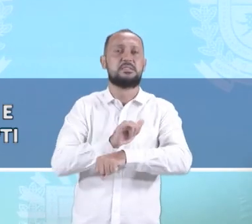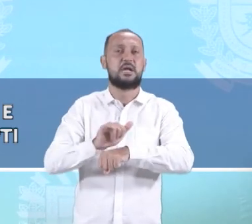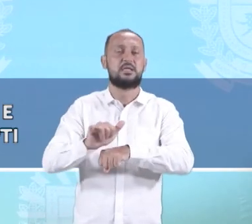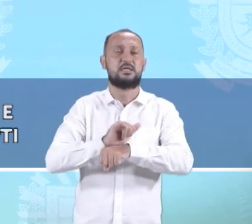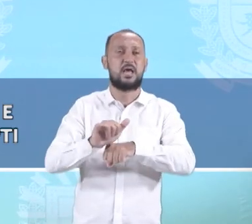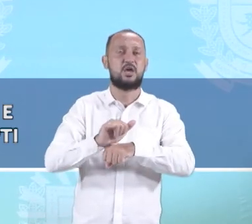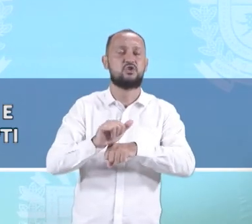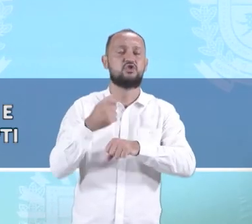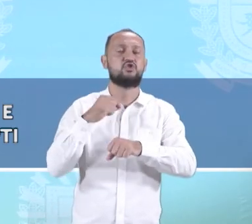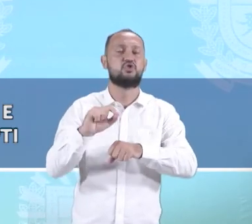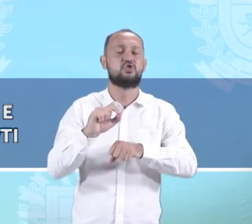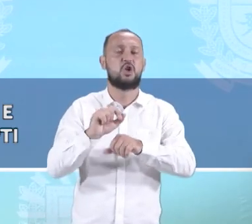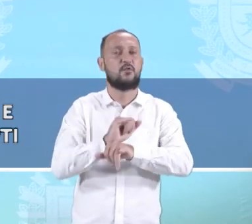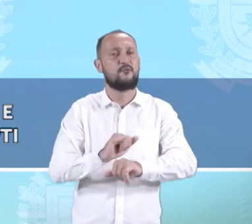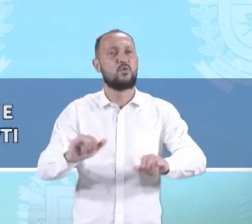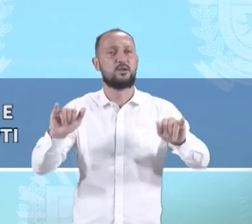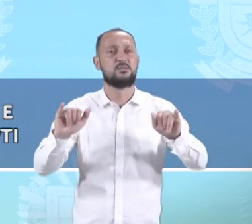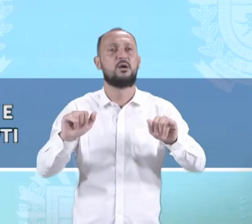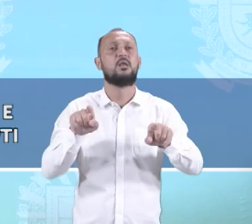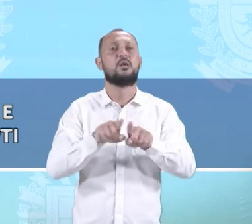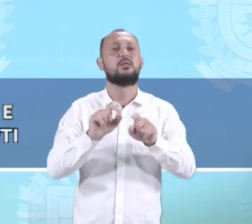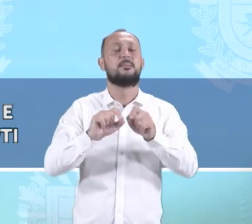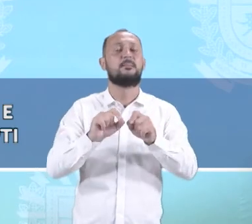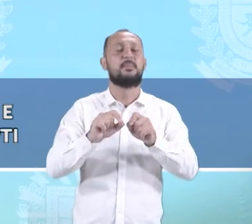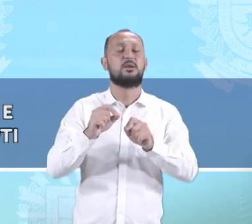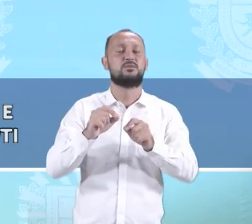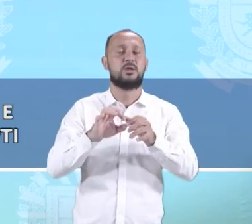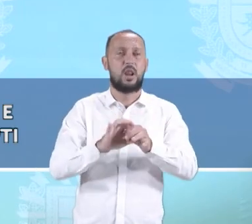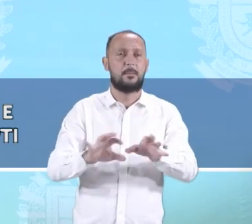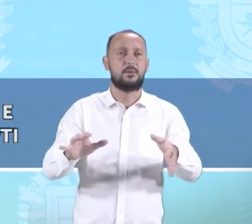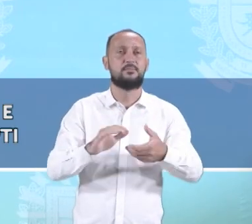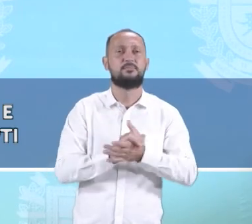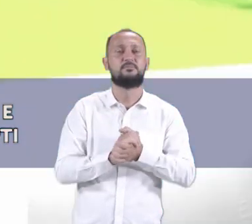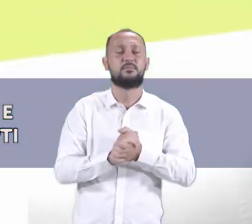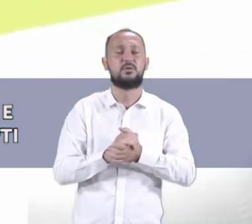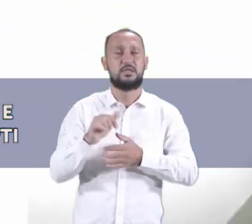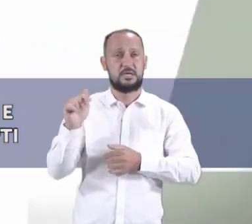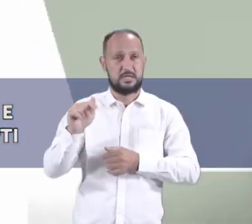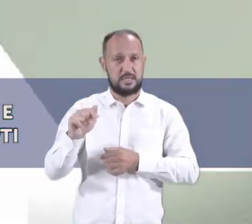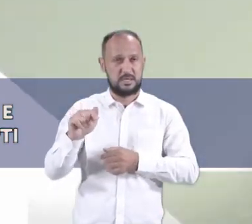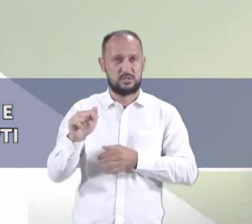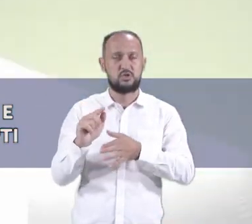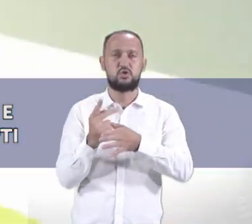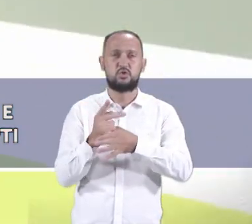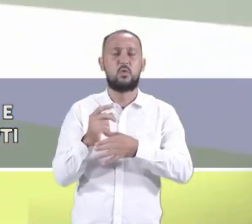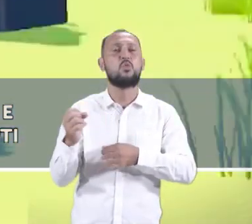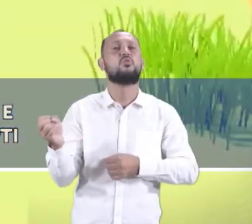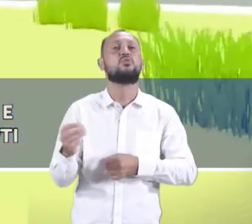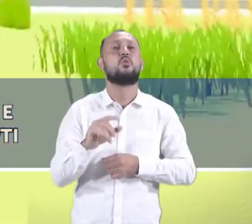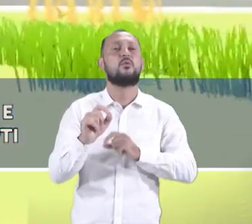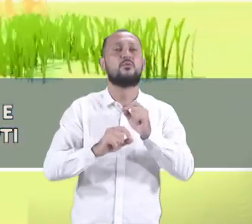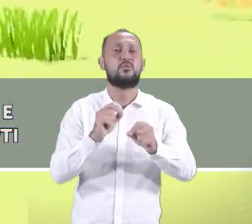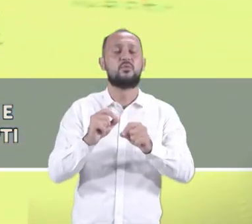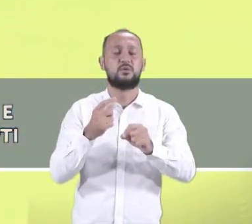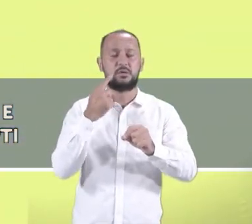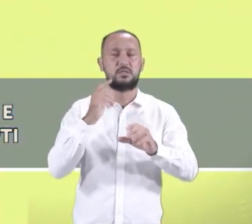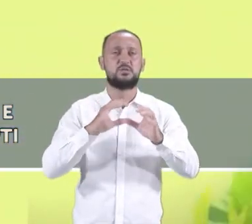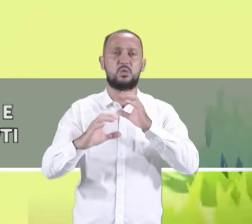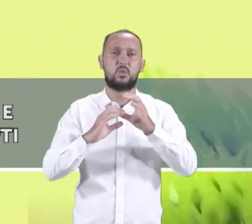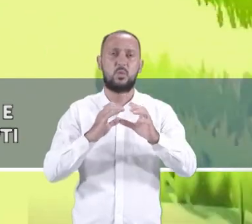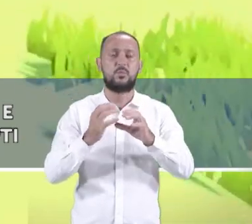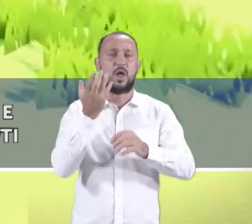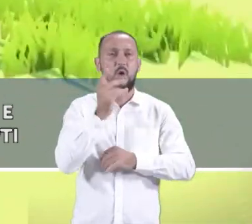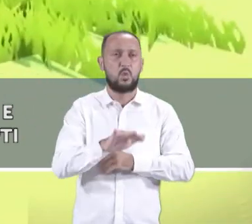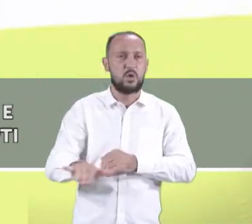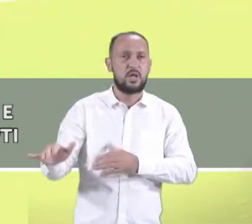estratégia de divulgação e também de distribuição. O Neighbor Hero é uma ferramenta inovadora que se